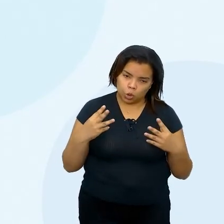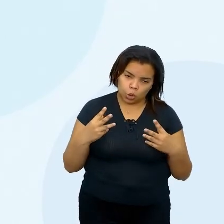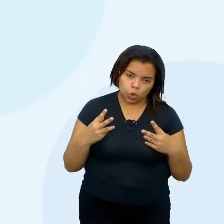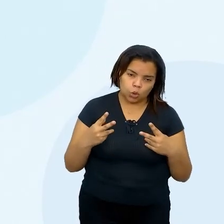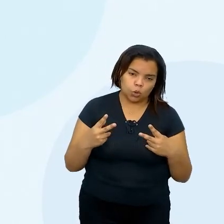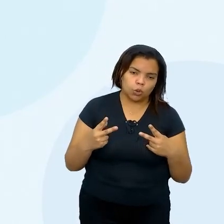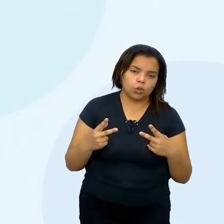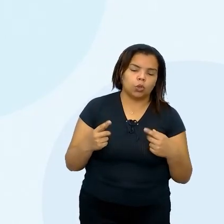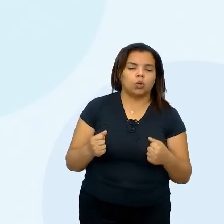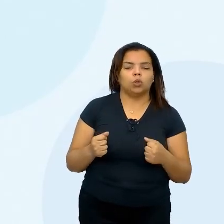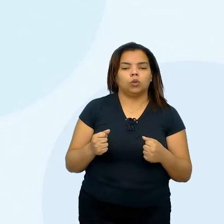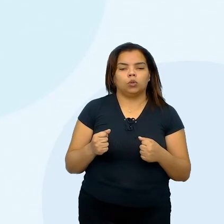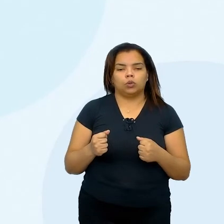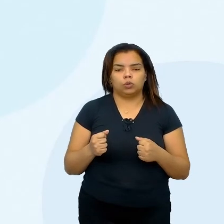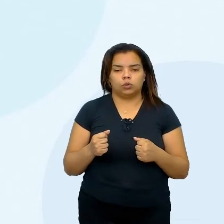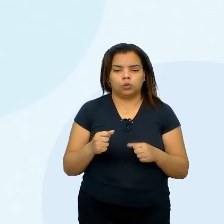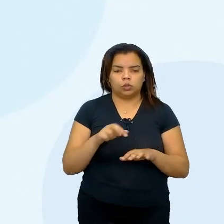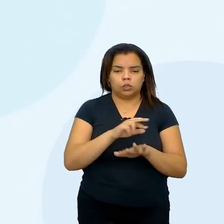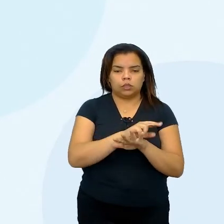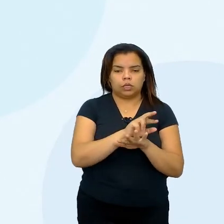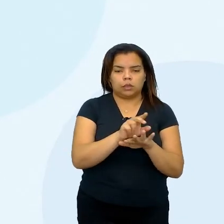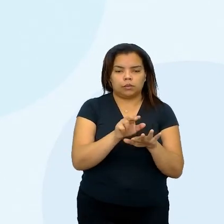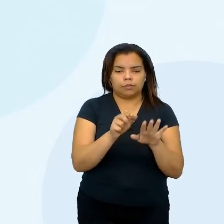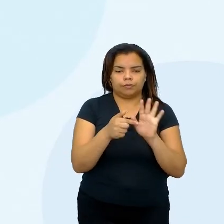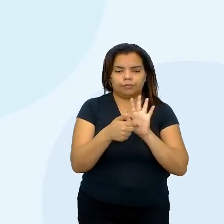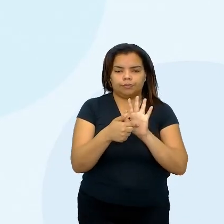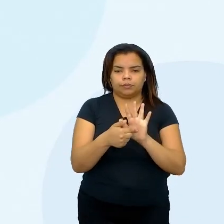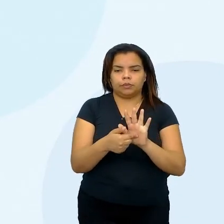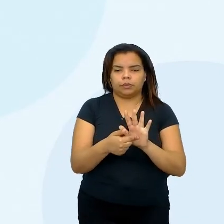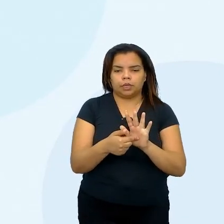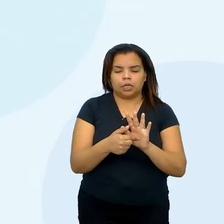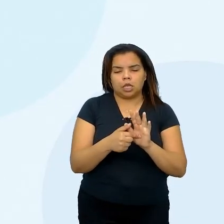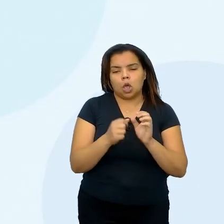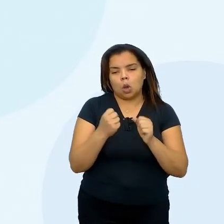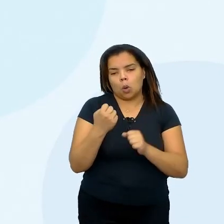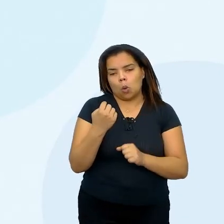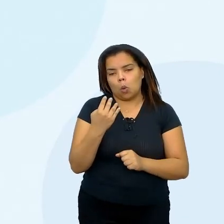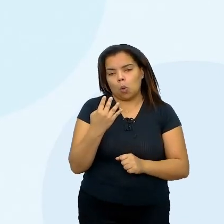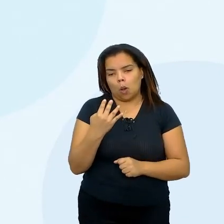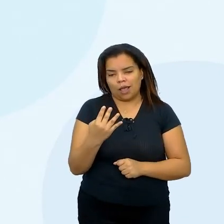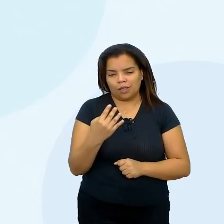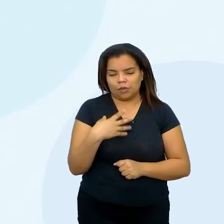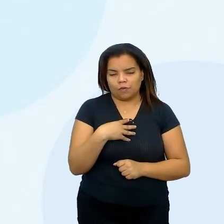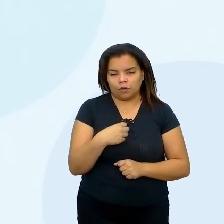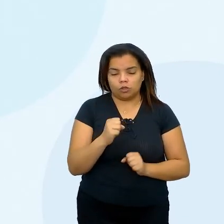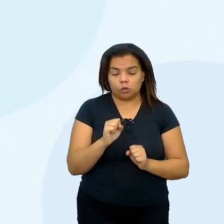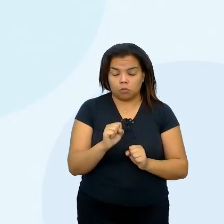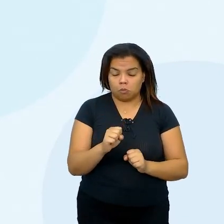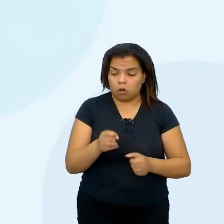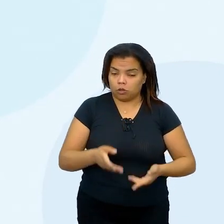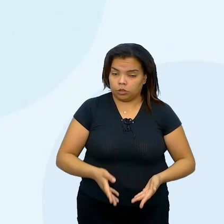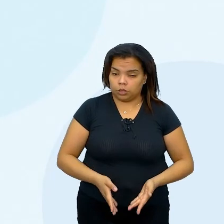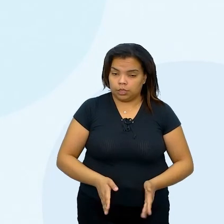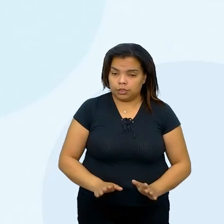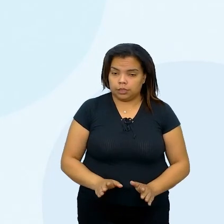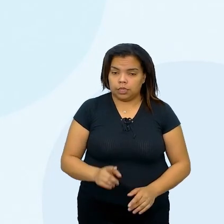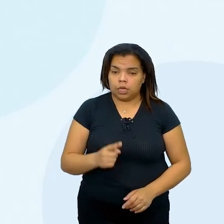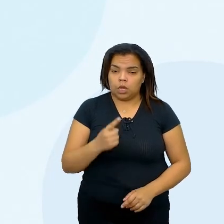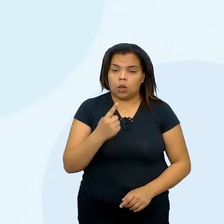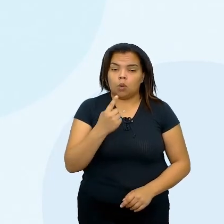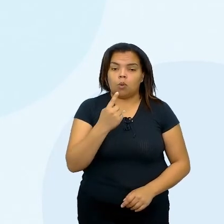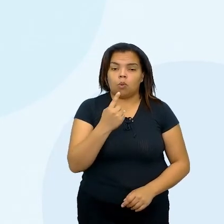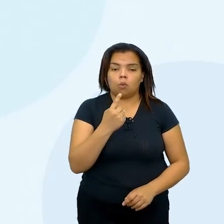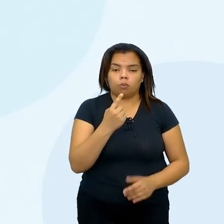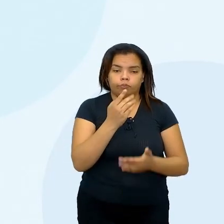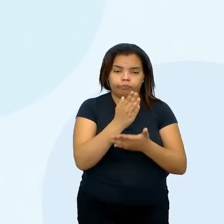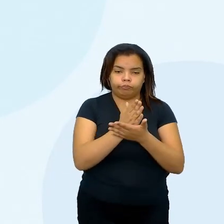traços apresentados aí para vocês. De 4 filhos que possivelmente podem nascer, 1/4 é azão,